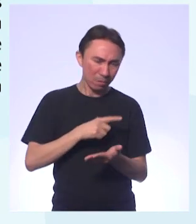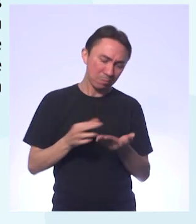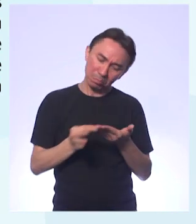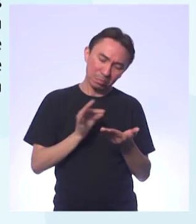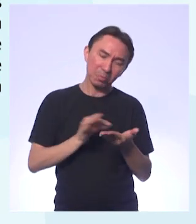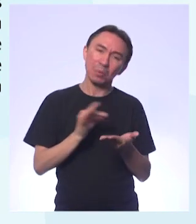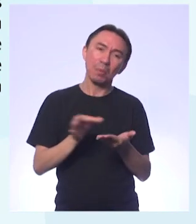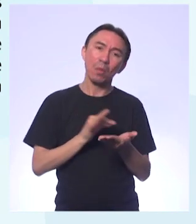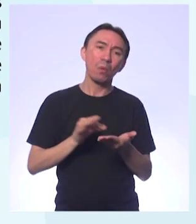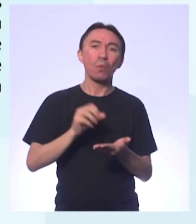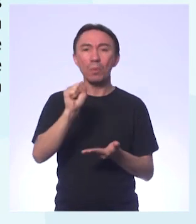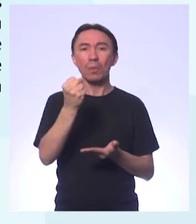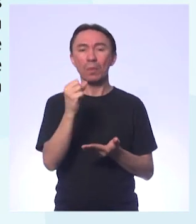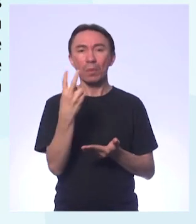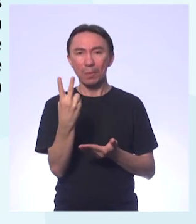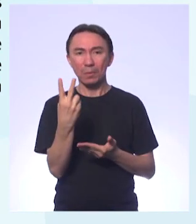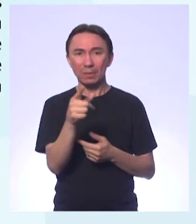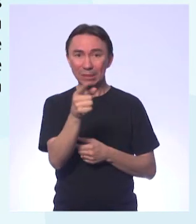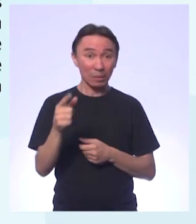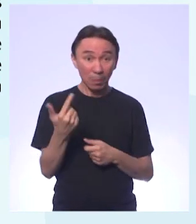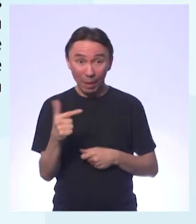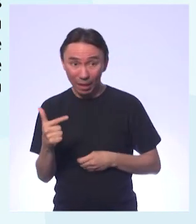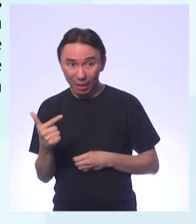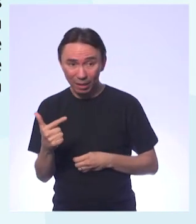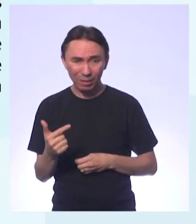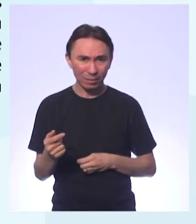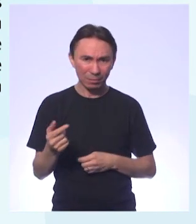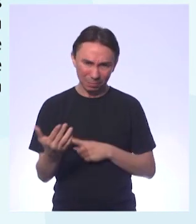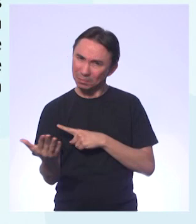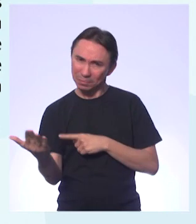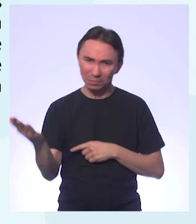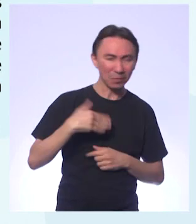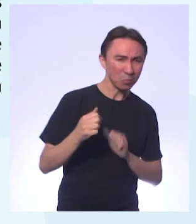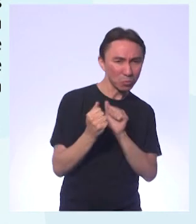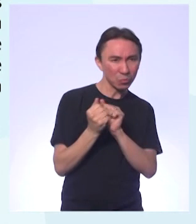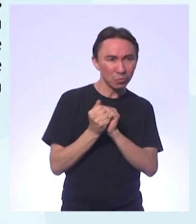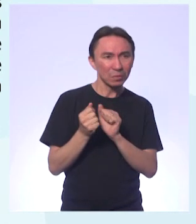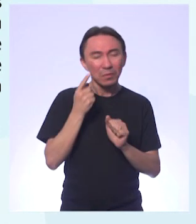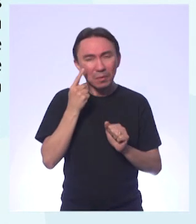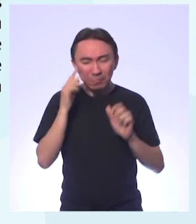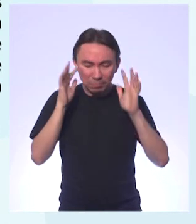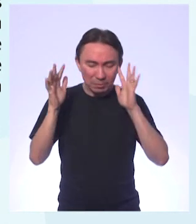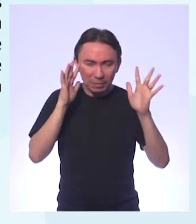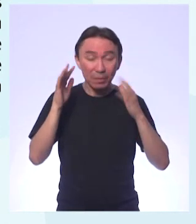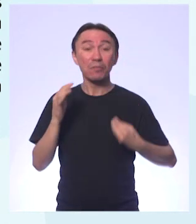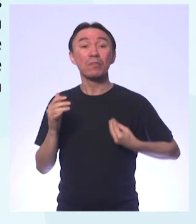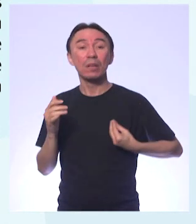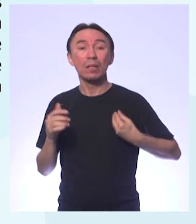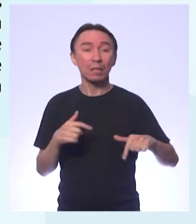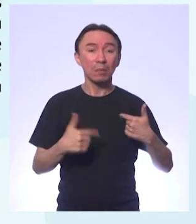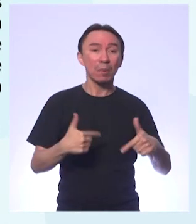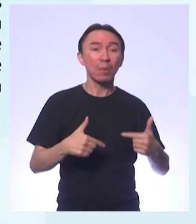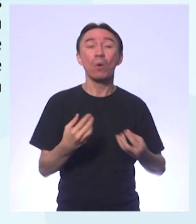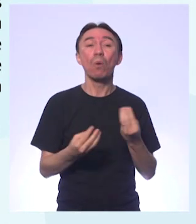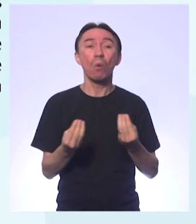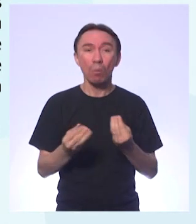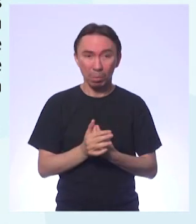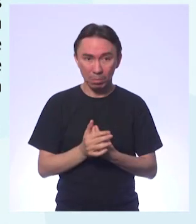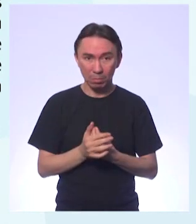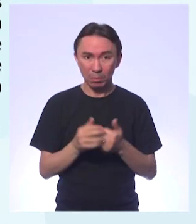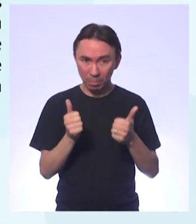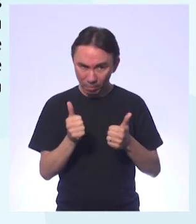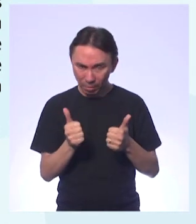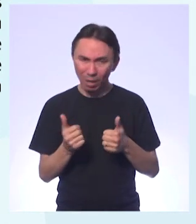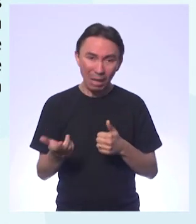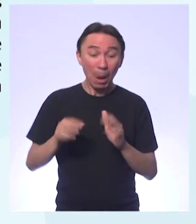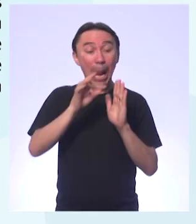então vamos aqui pensar sobre as condições de vida e trabalho. Eu não vou fazer a leitura compartilhada, mas eu gostaria de